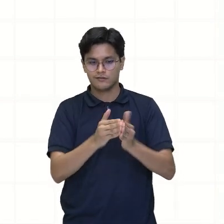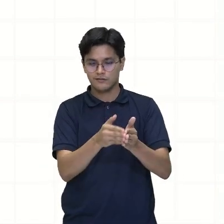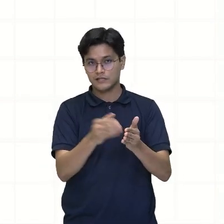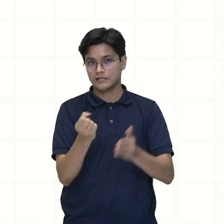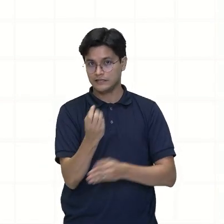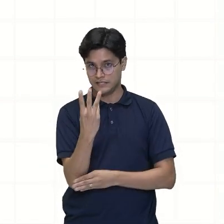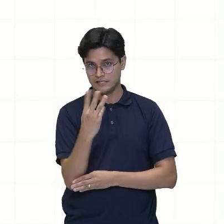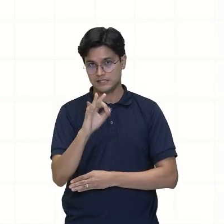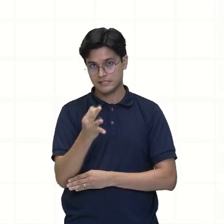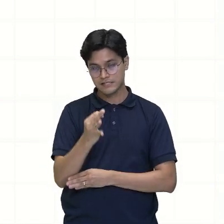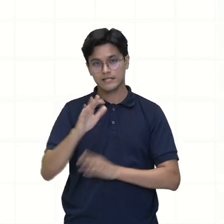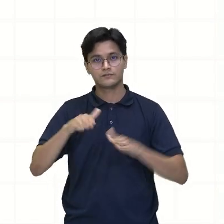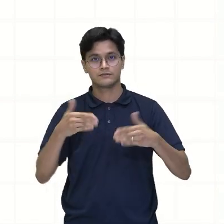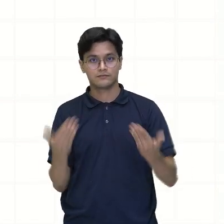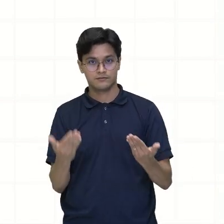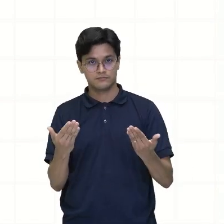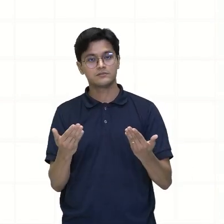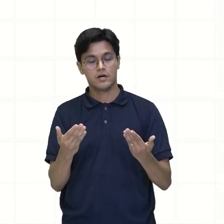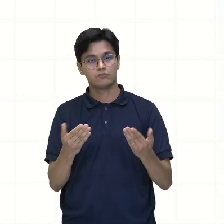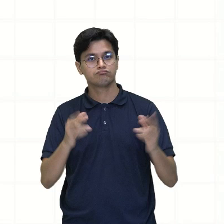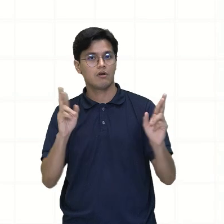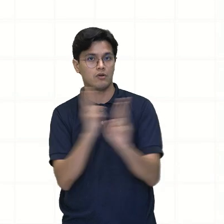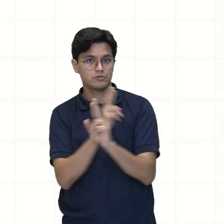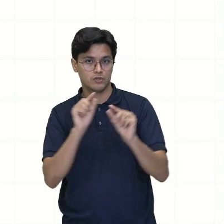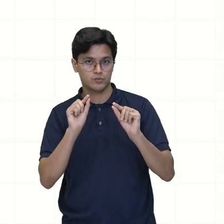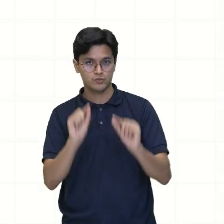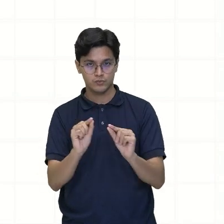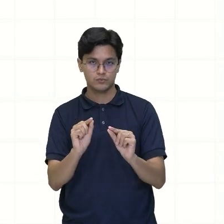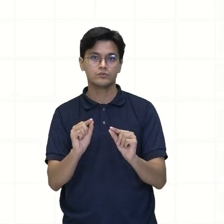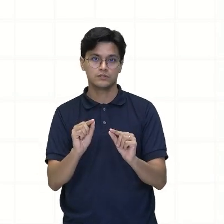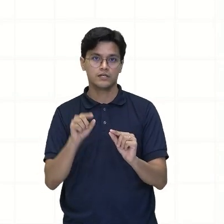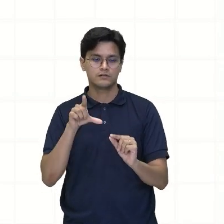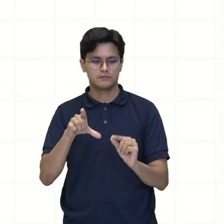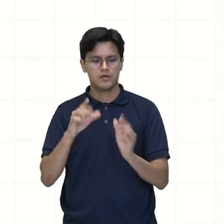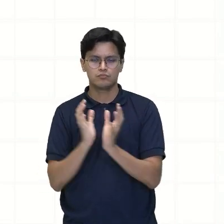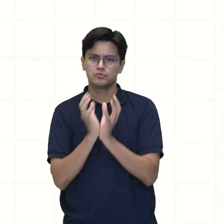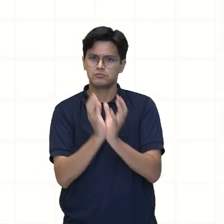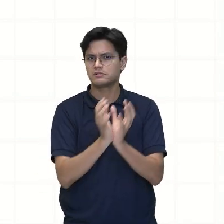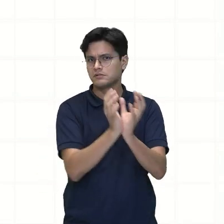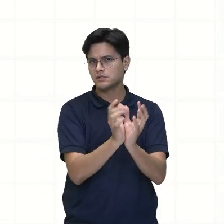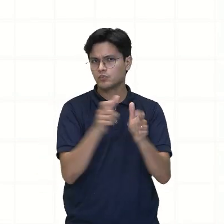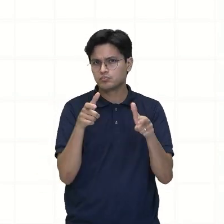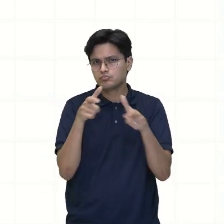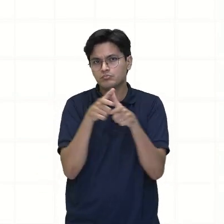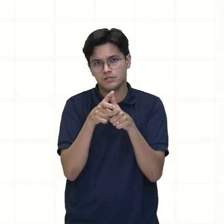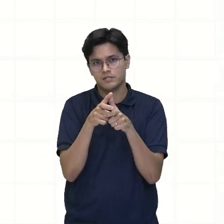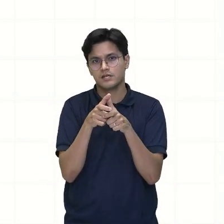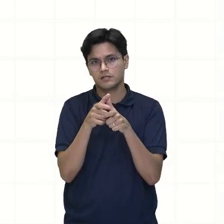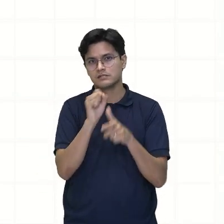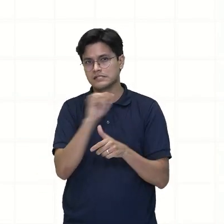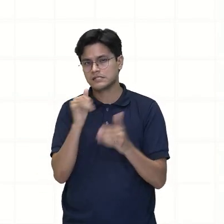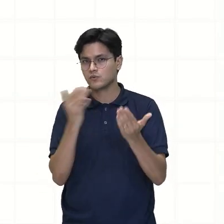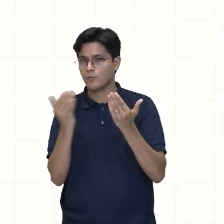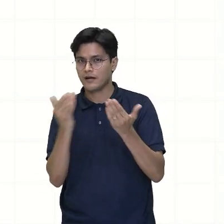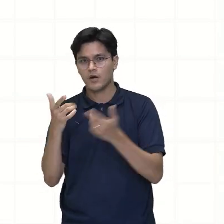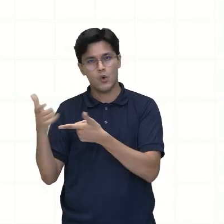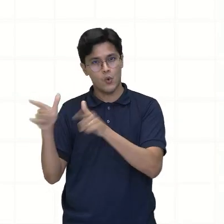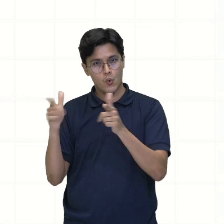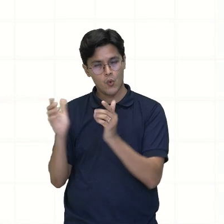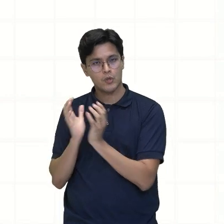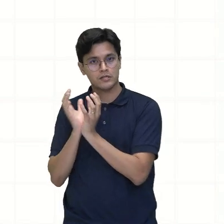outros territórios, era uma expedição relativamente inferior. Porém, né, Pizarro soube, por meio de